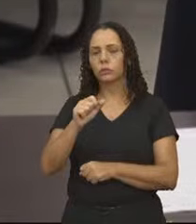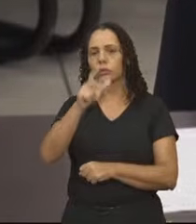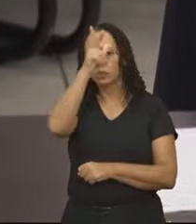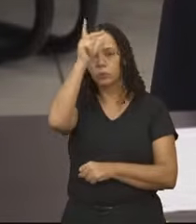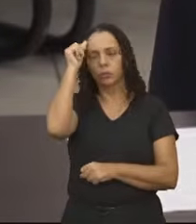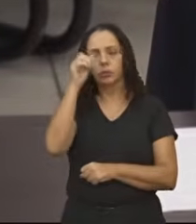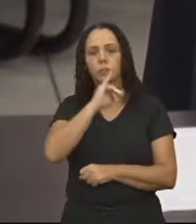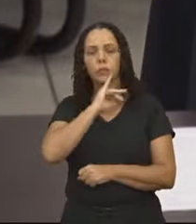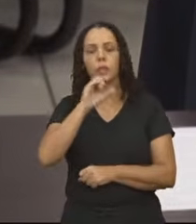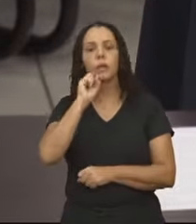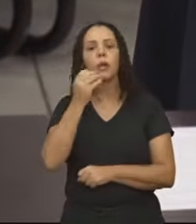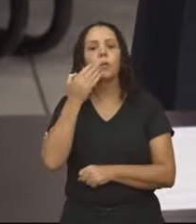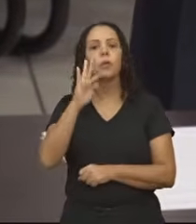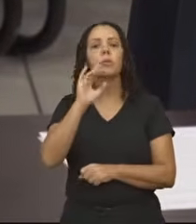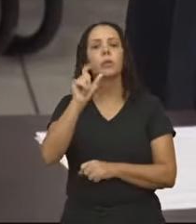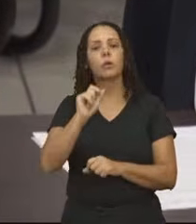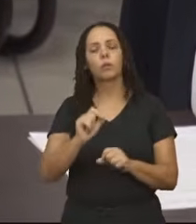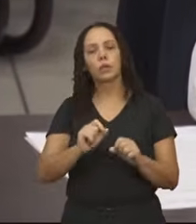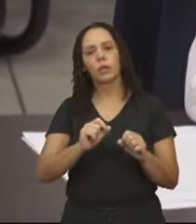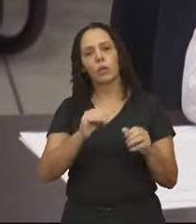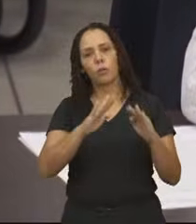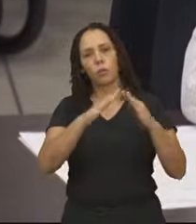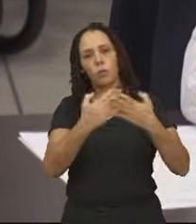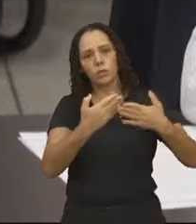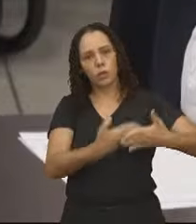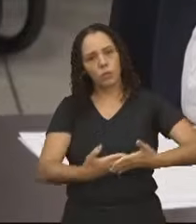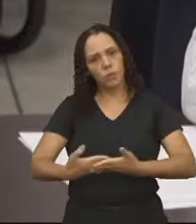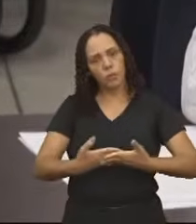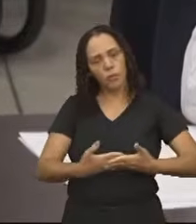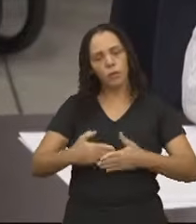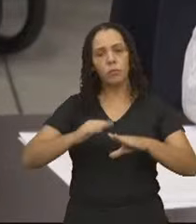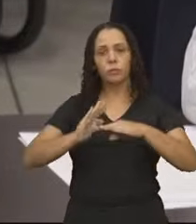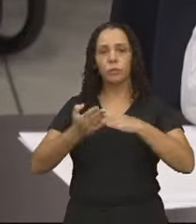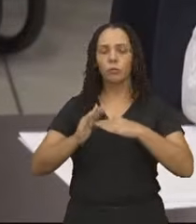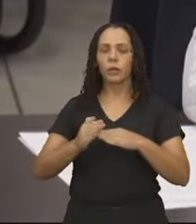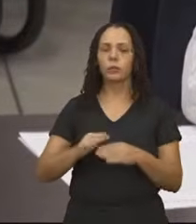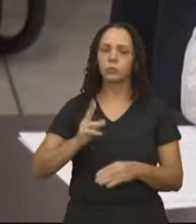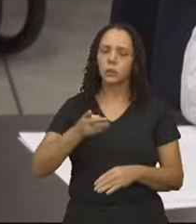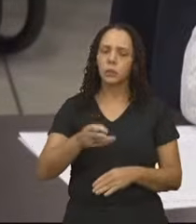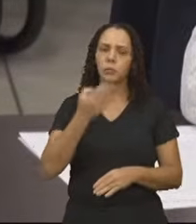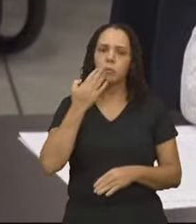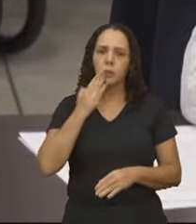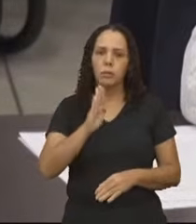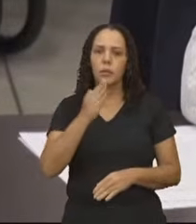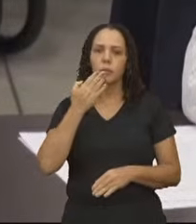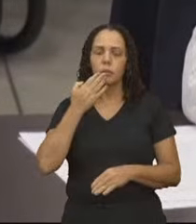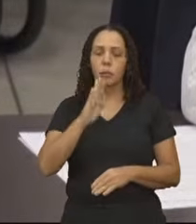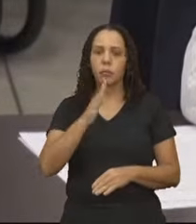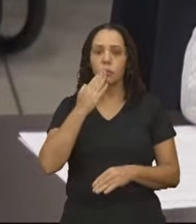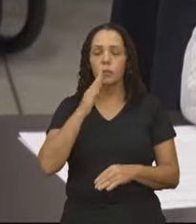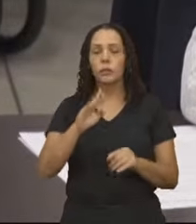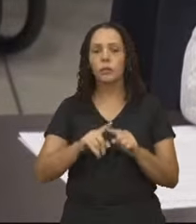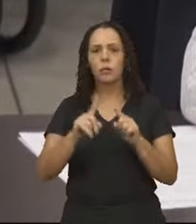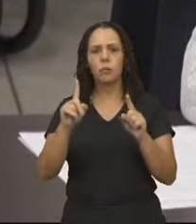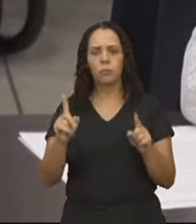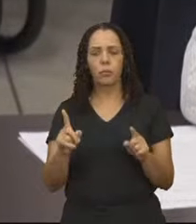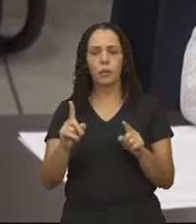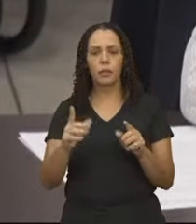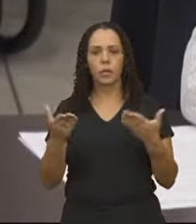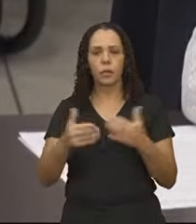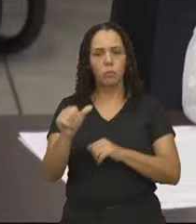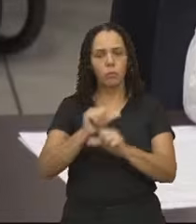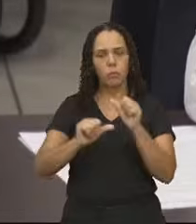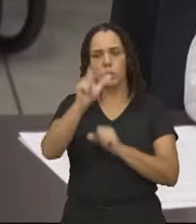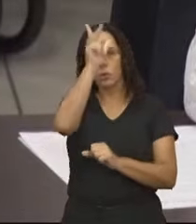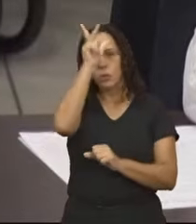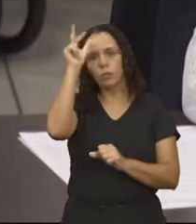Santana prometeu uma creche lá no 1º de Maio. Todo ano, vamos entregar. Já não está mais no governo e